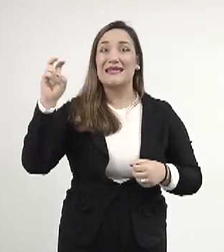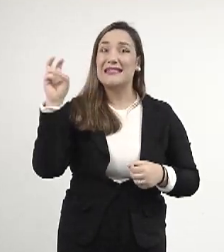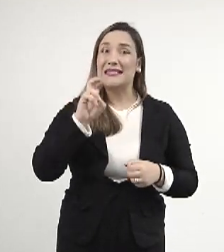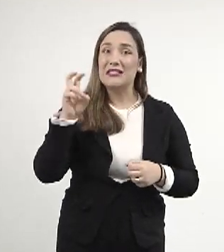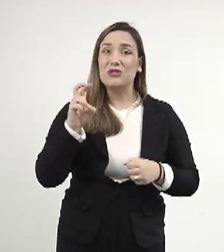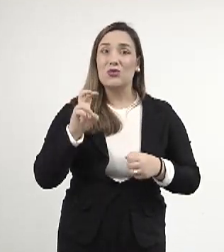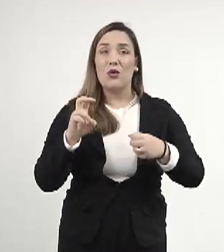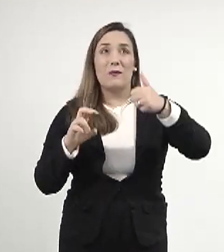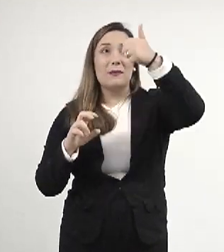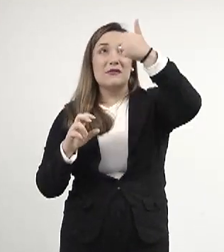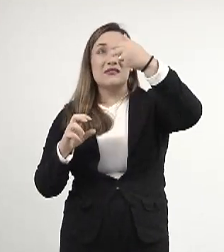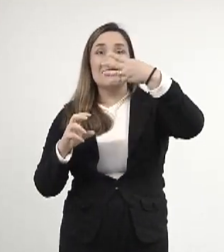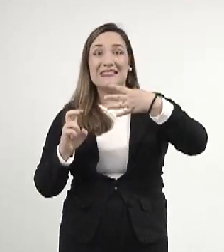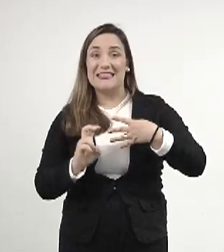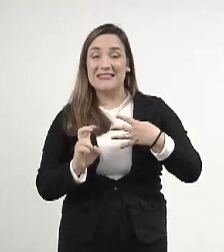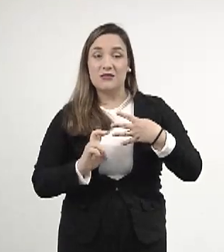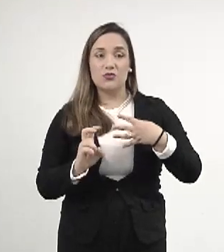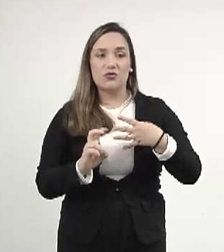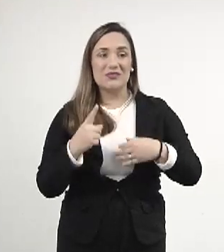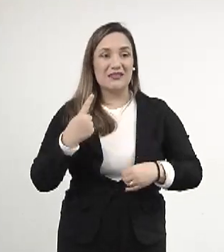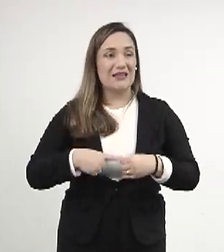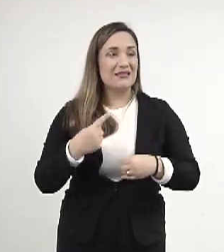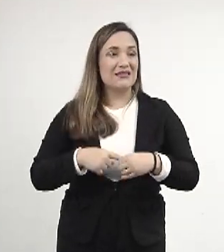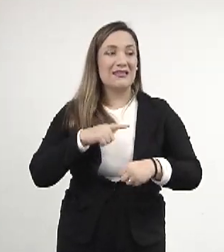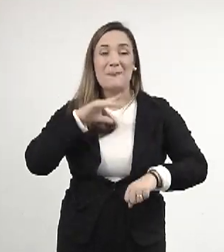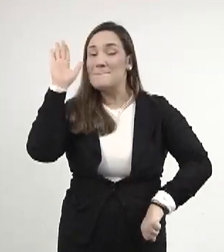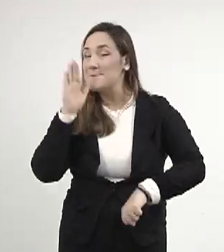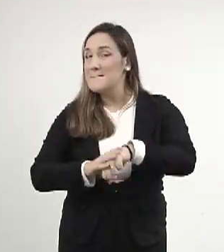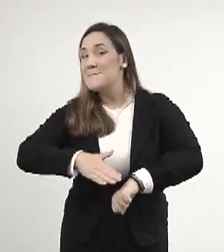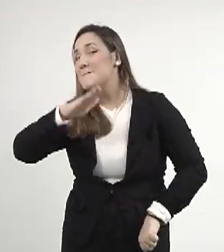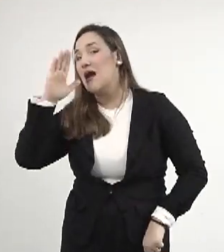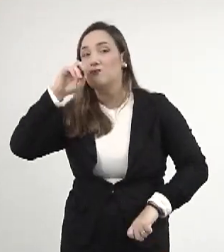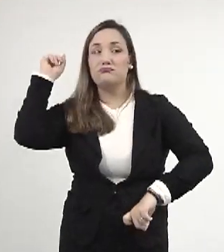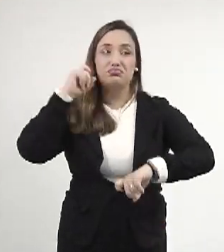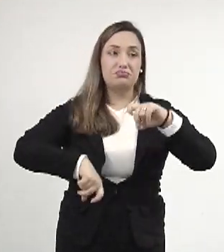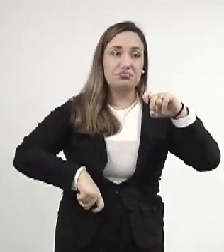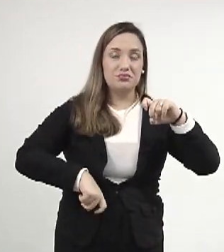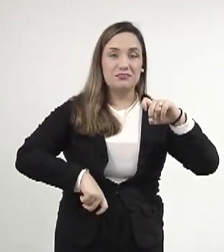brasileiro com maior número de estupro de vulnerável.